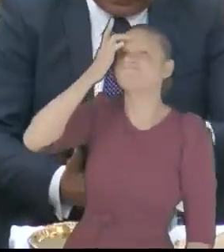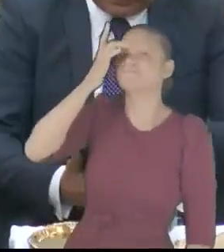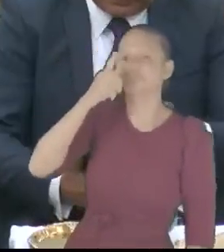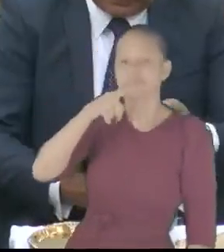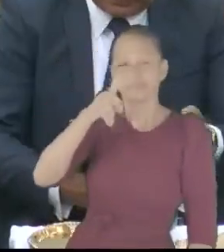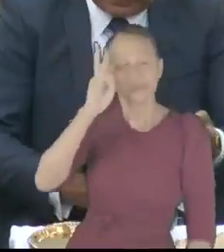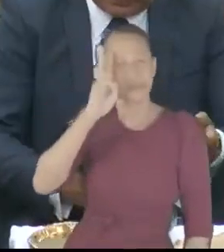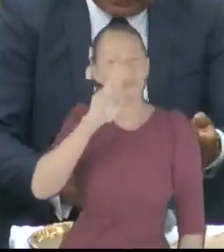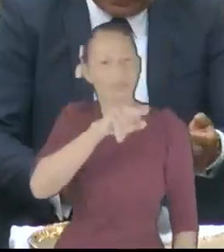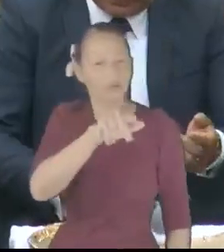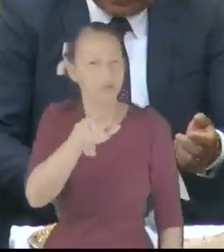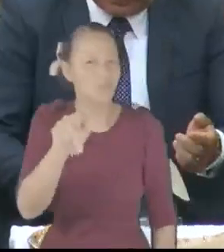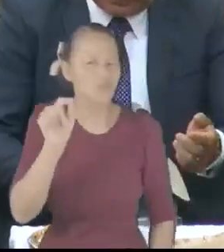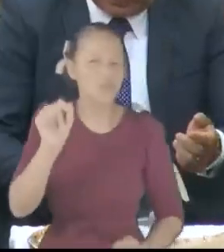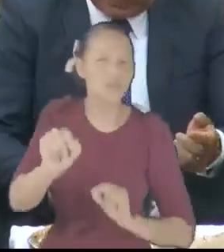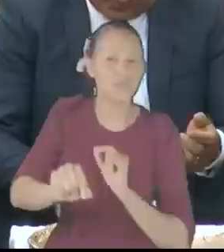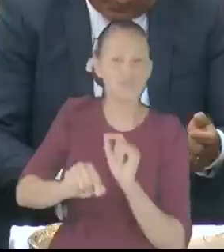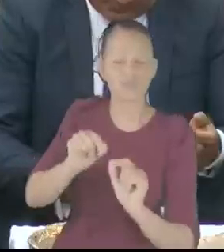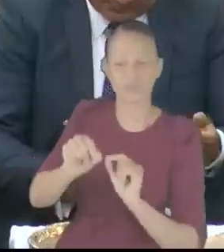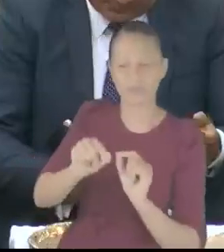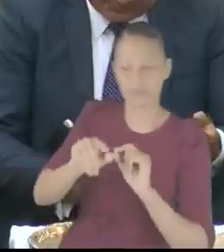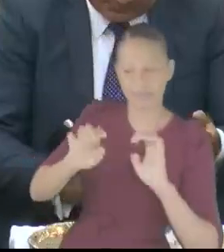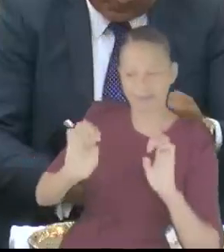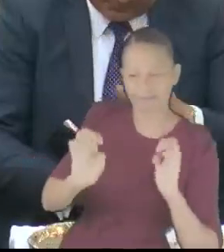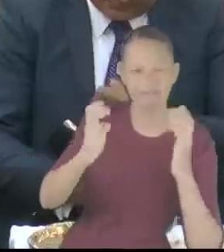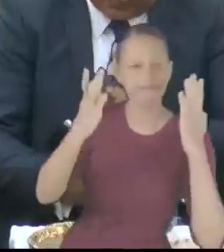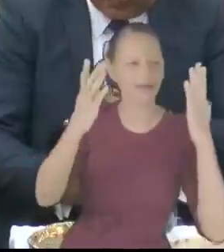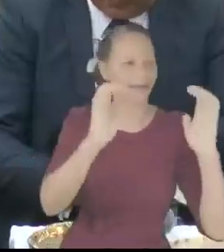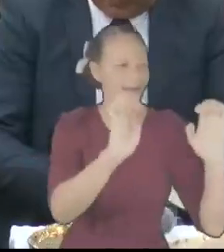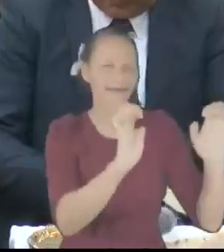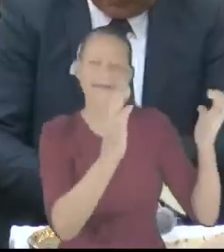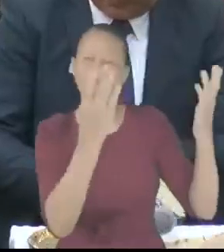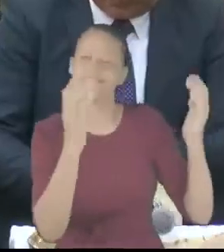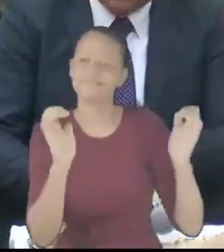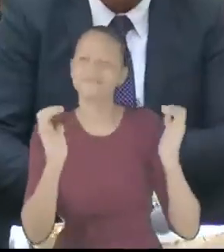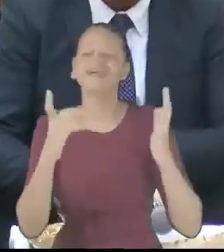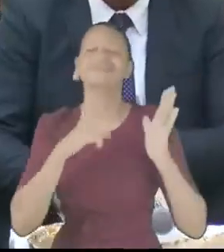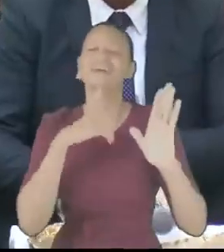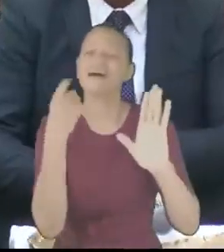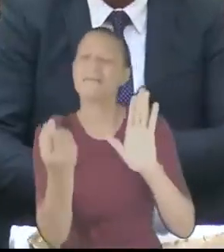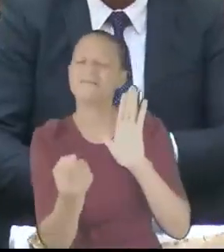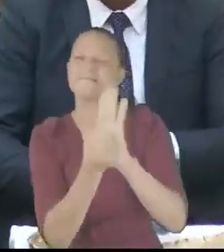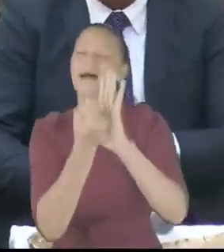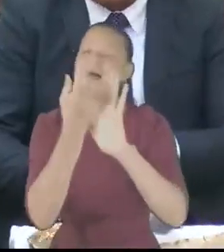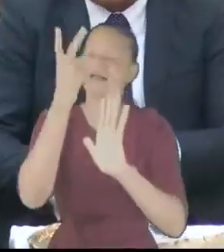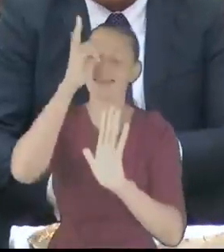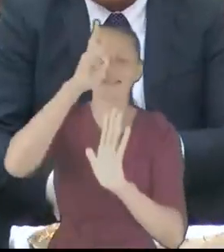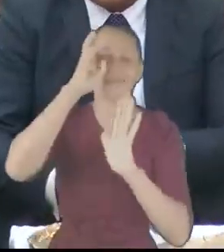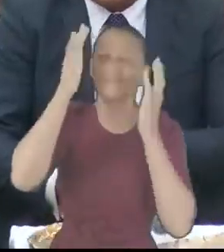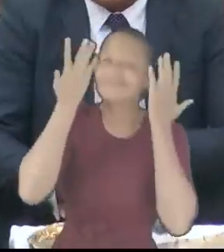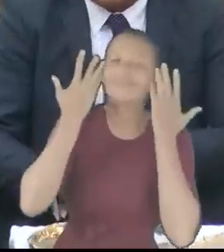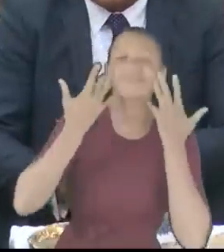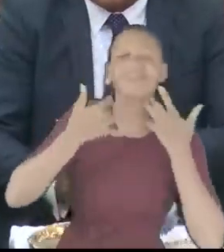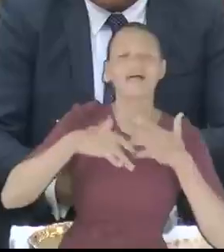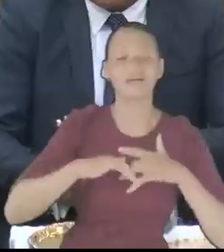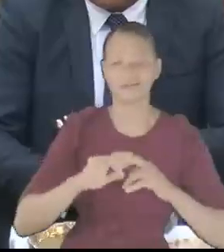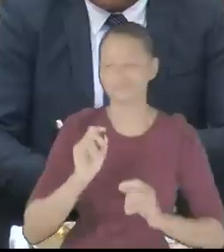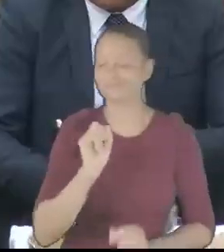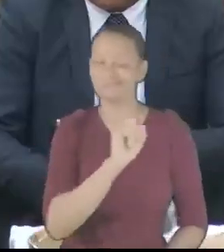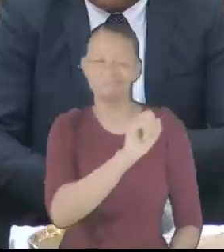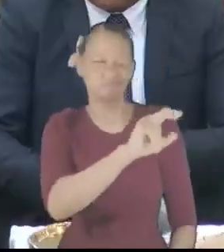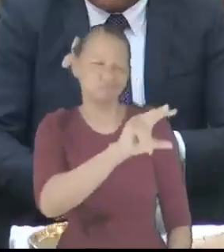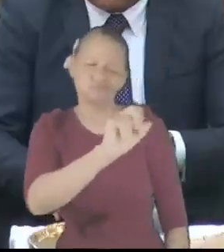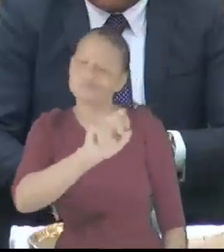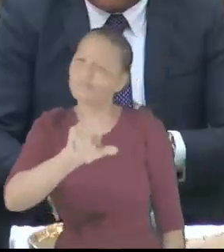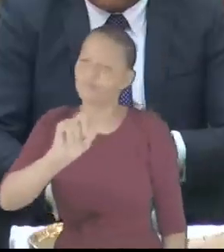que os grandes eventos, eles têm um memorial, não é? É natural que os grandes